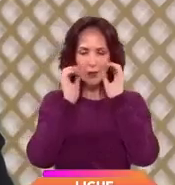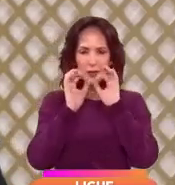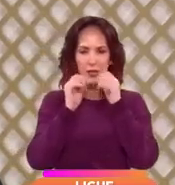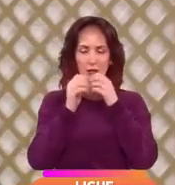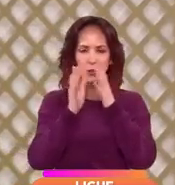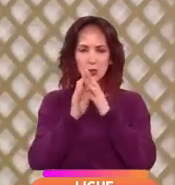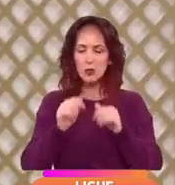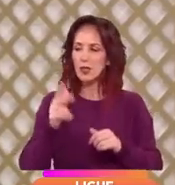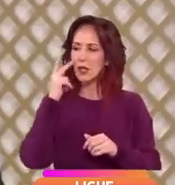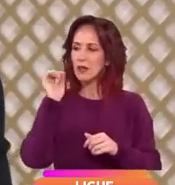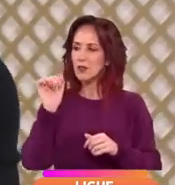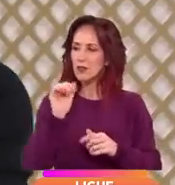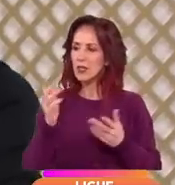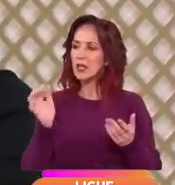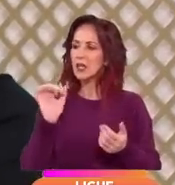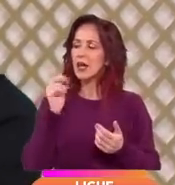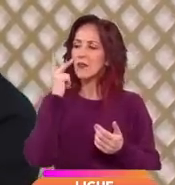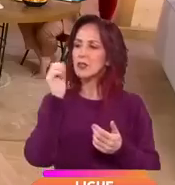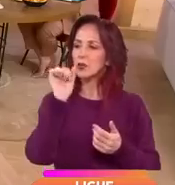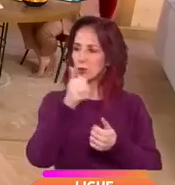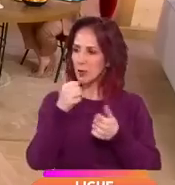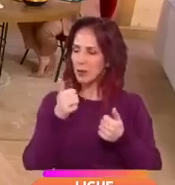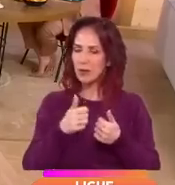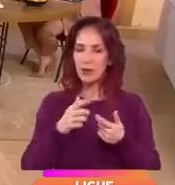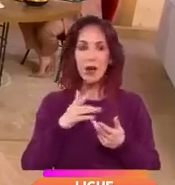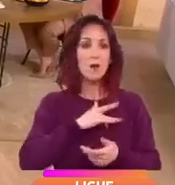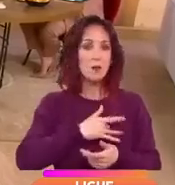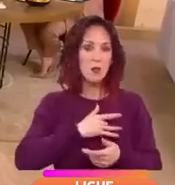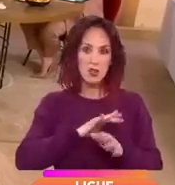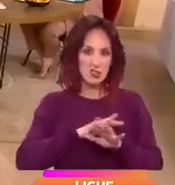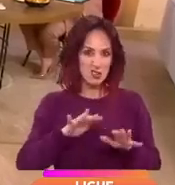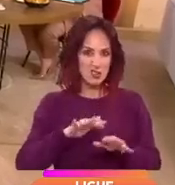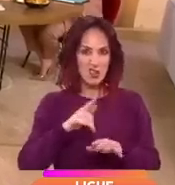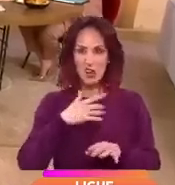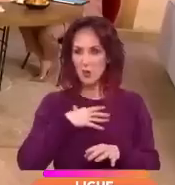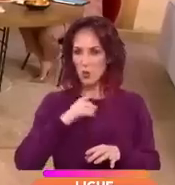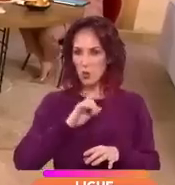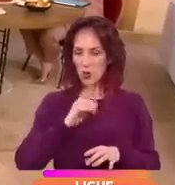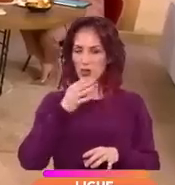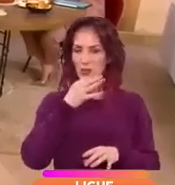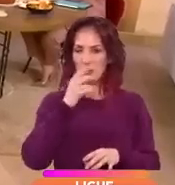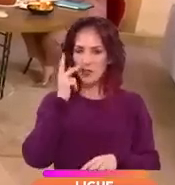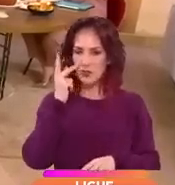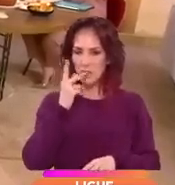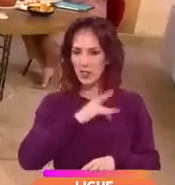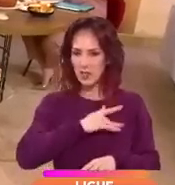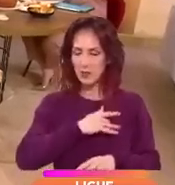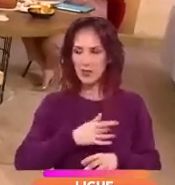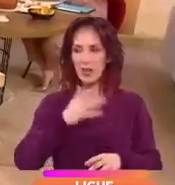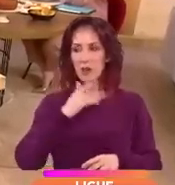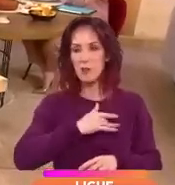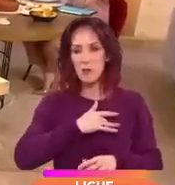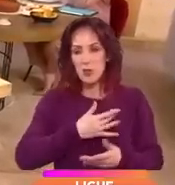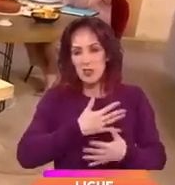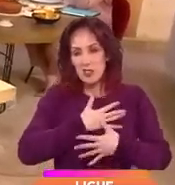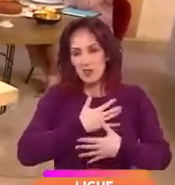Olha aí a vida, querido, assim tirando isto. Olha, a vida tem dado muitas coisas. Amores, amores, eu lia, não gosto de falar da vida das pessoas. Amores e desamores, não é? Olha,